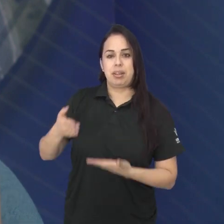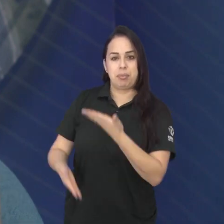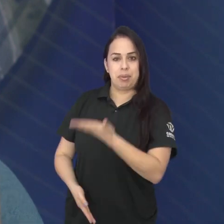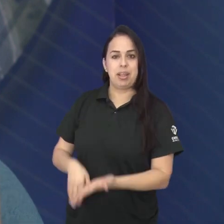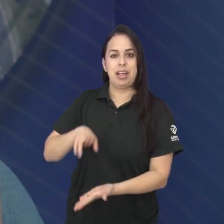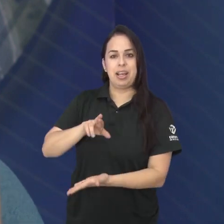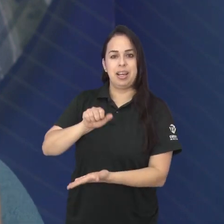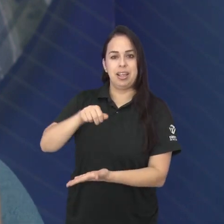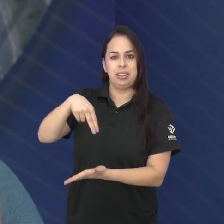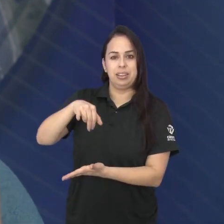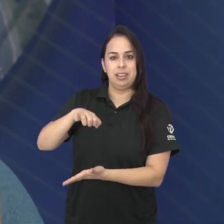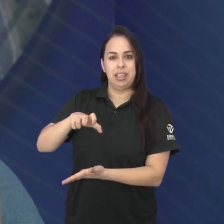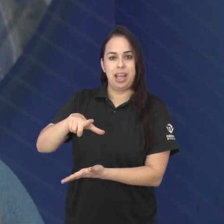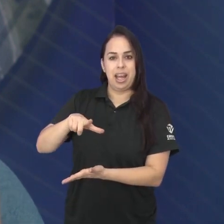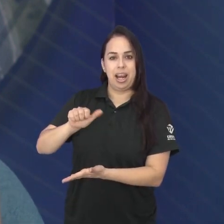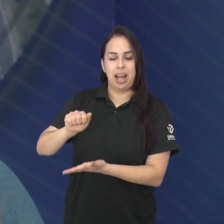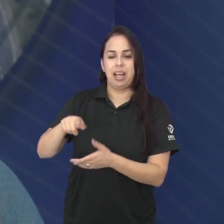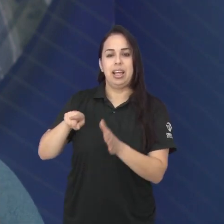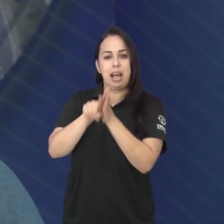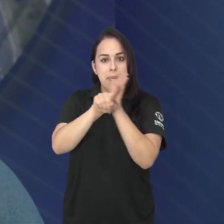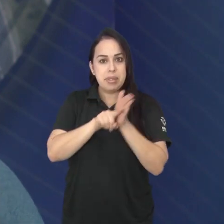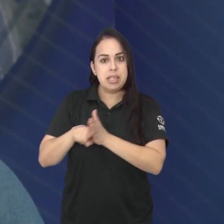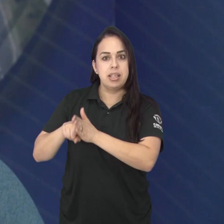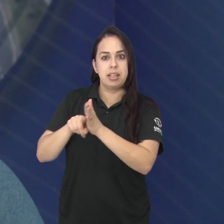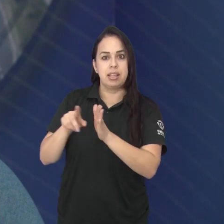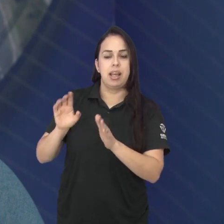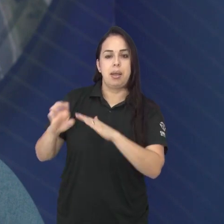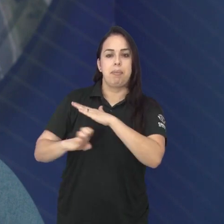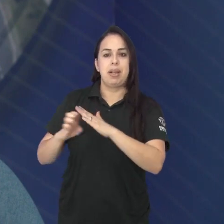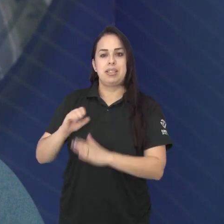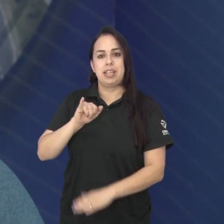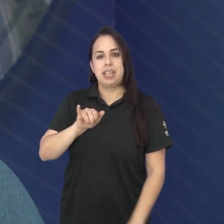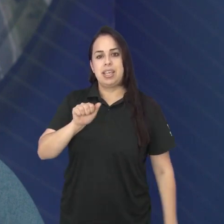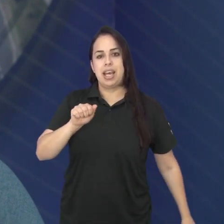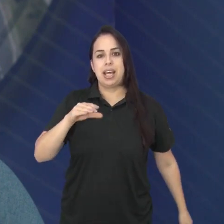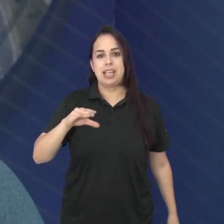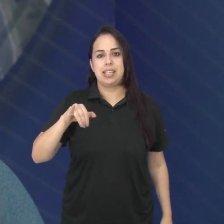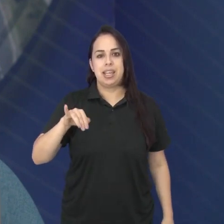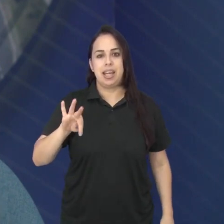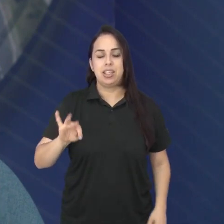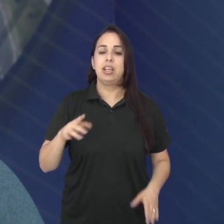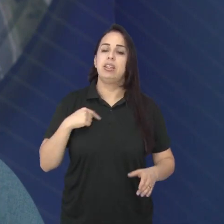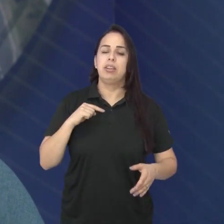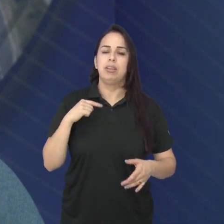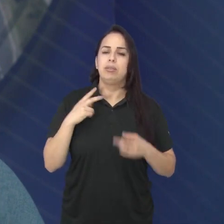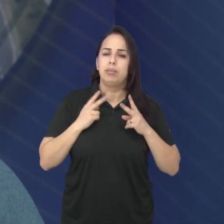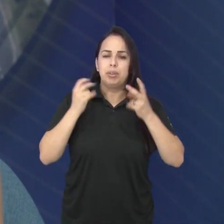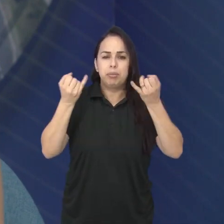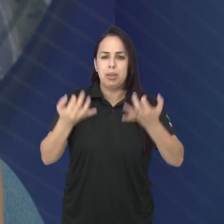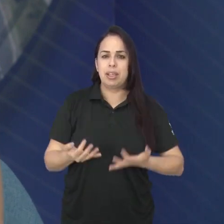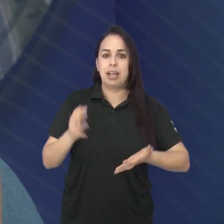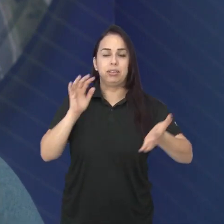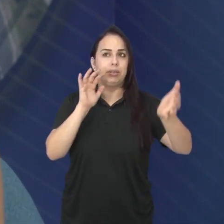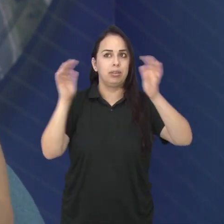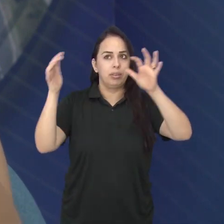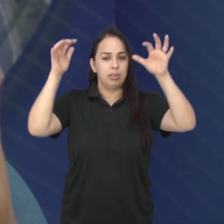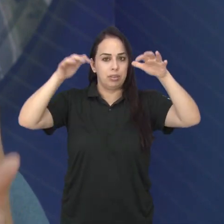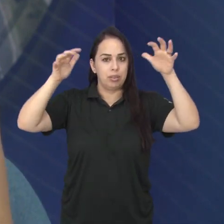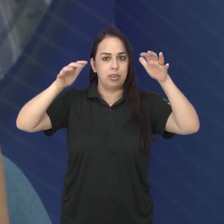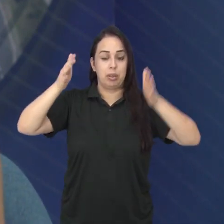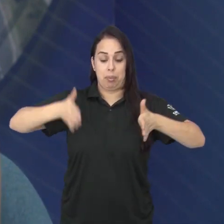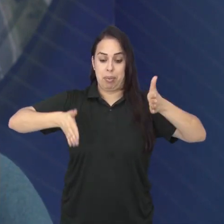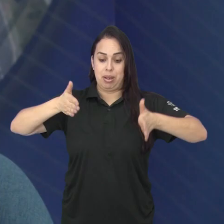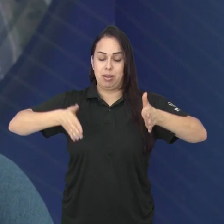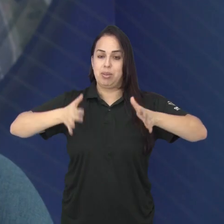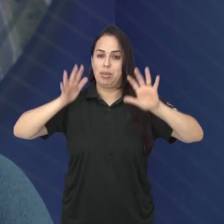também a Raniele Pinheiro, que é a analista da IACIT, para a gente falar sobre a temporada de chuvas que estamos